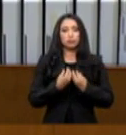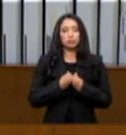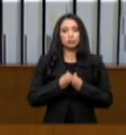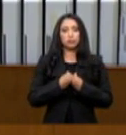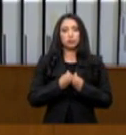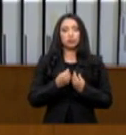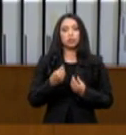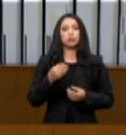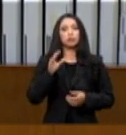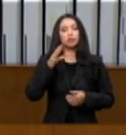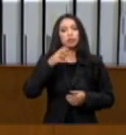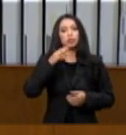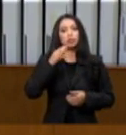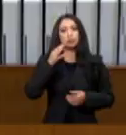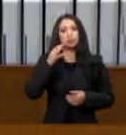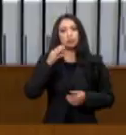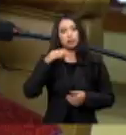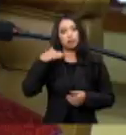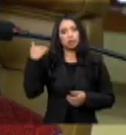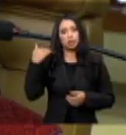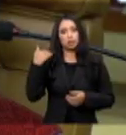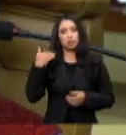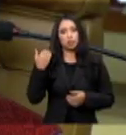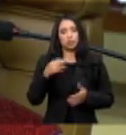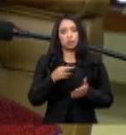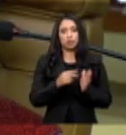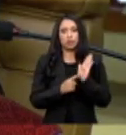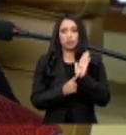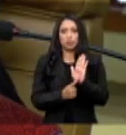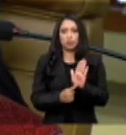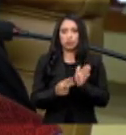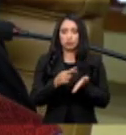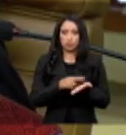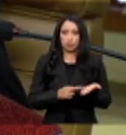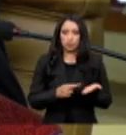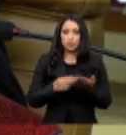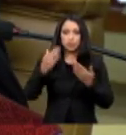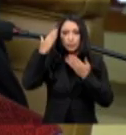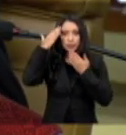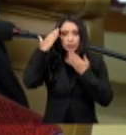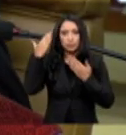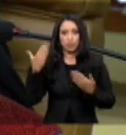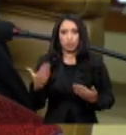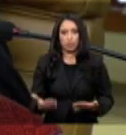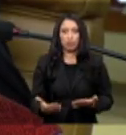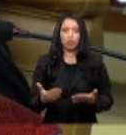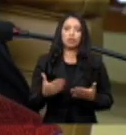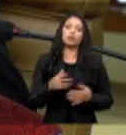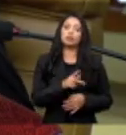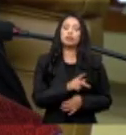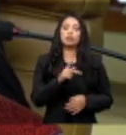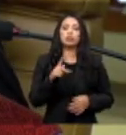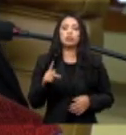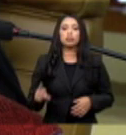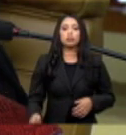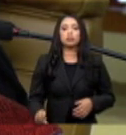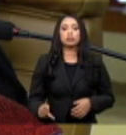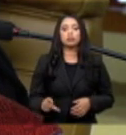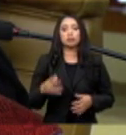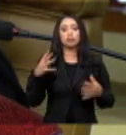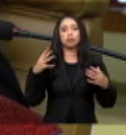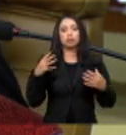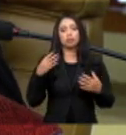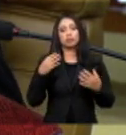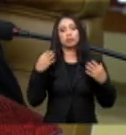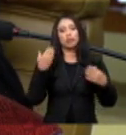apresentar inicialmente o relatório. Obrigada, presidente, senhor presidente, senhores ministros, senhores advogados,